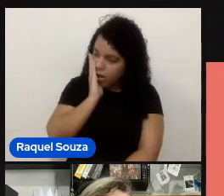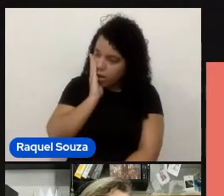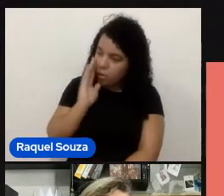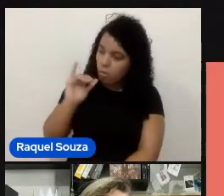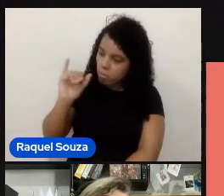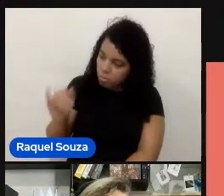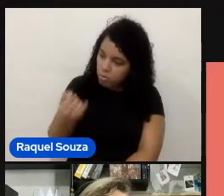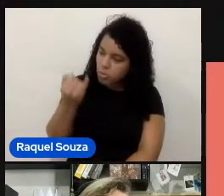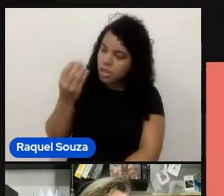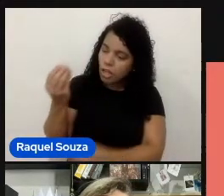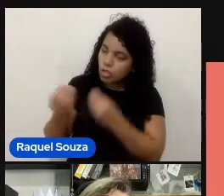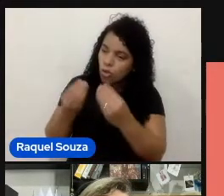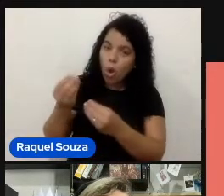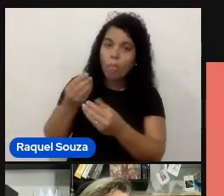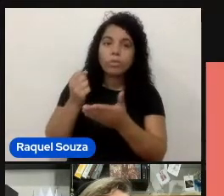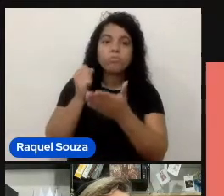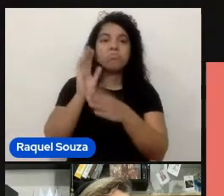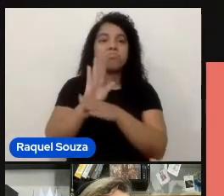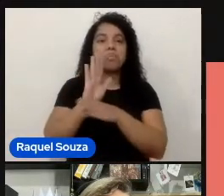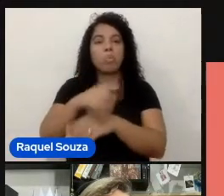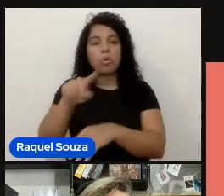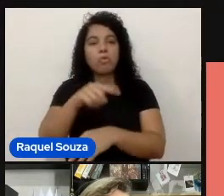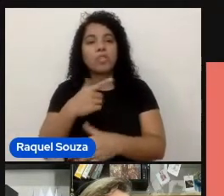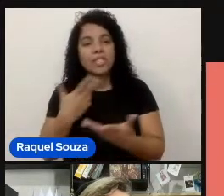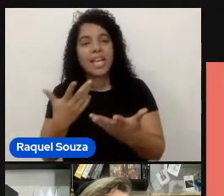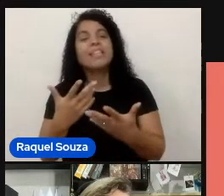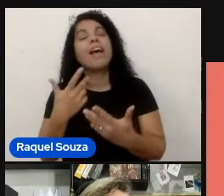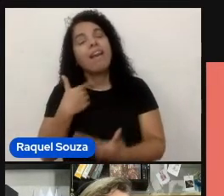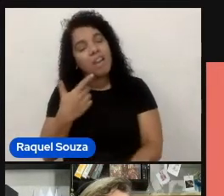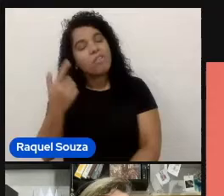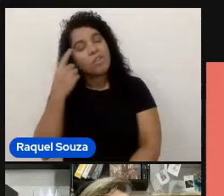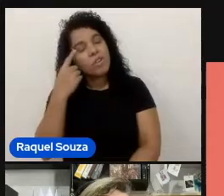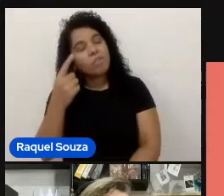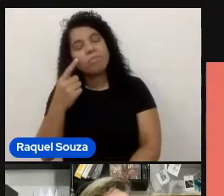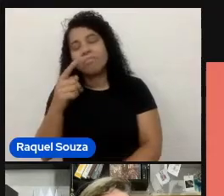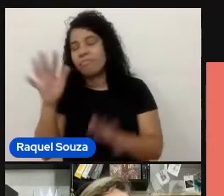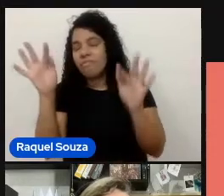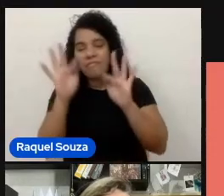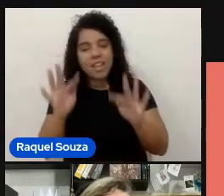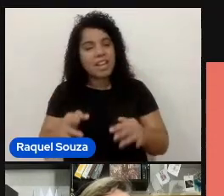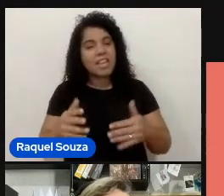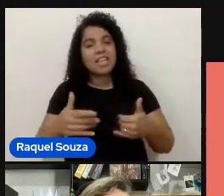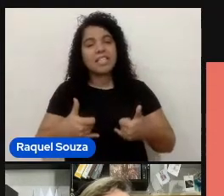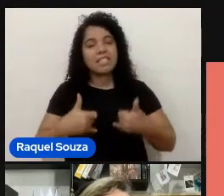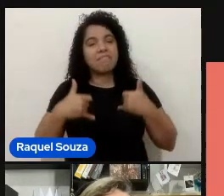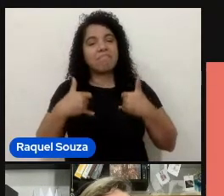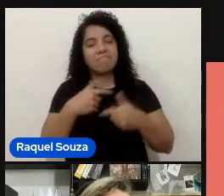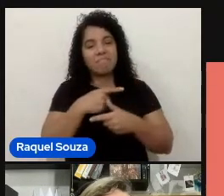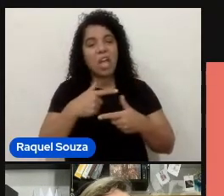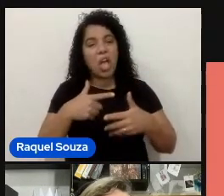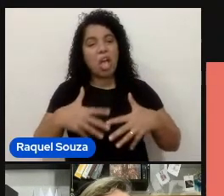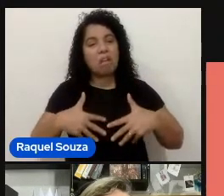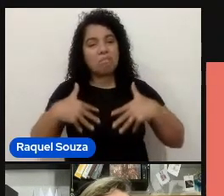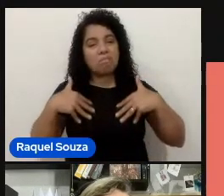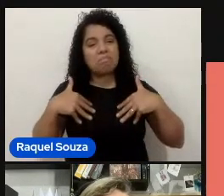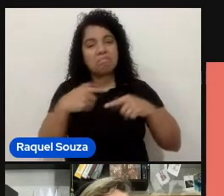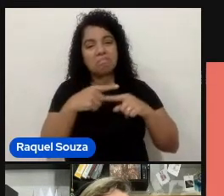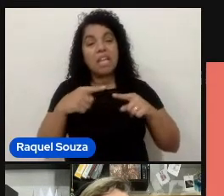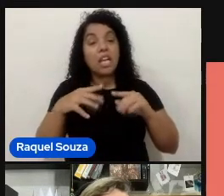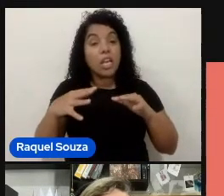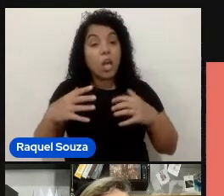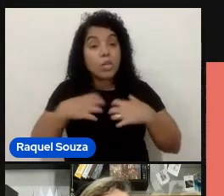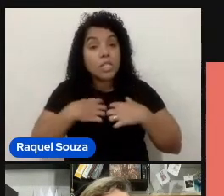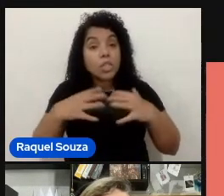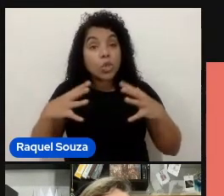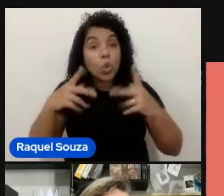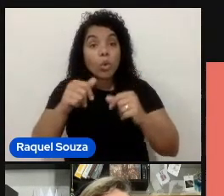contribuir um pouquinho com vocês me deixa muito feliz e honrada, de verdade. Eu sinto que todas as pessoas que estão aqui já